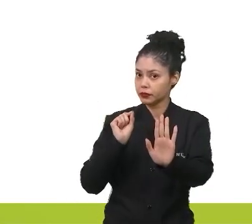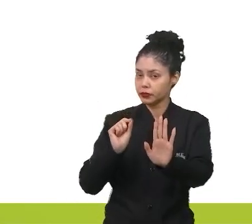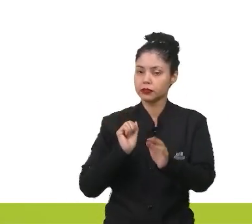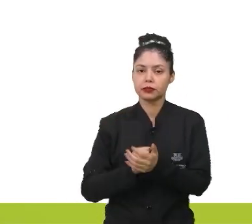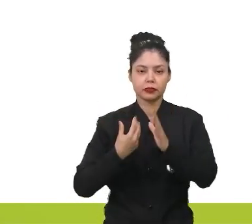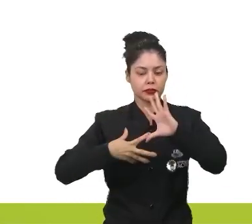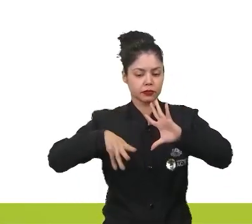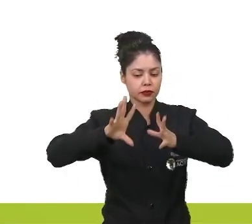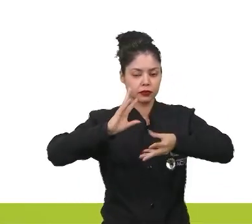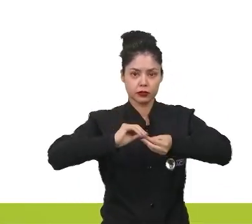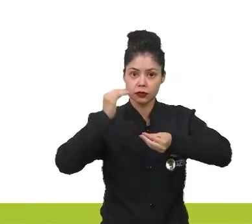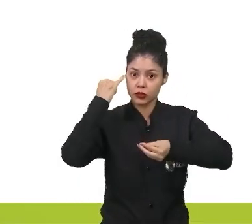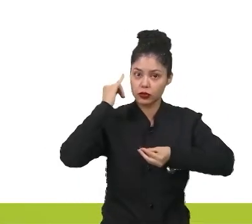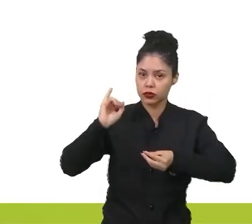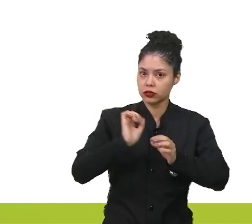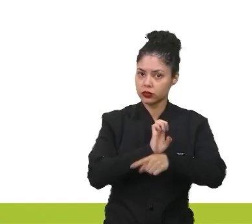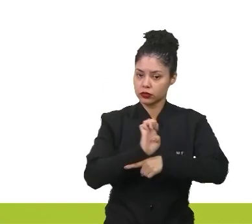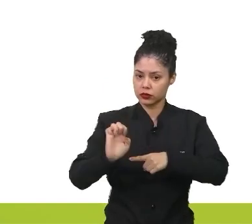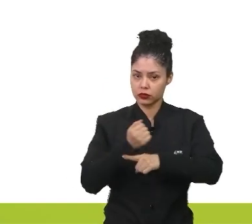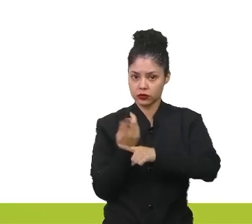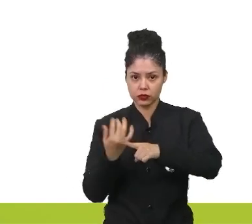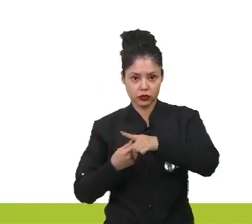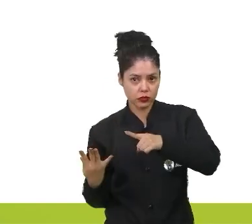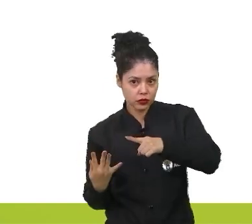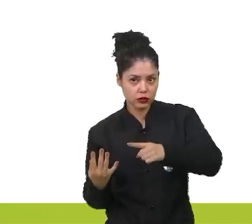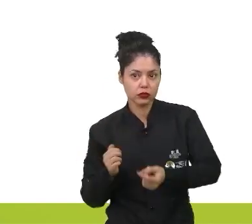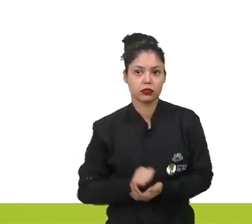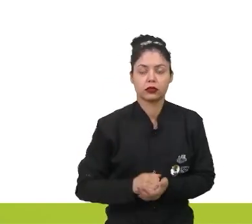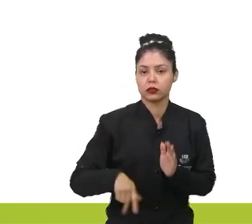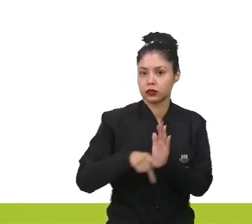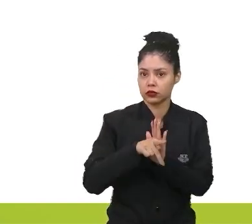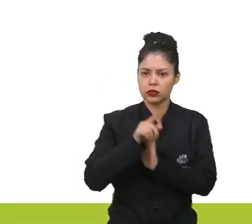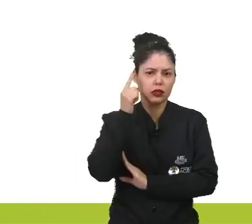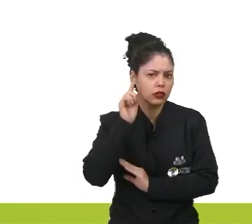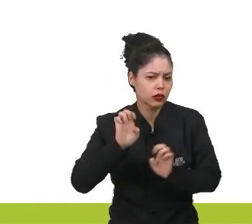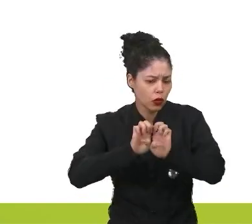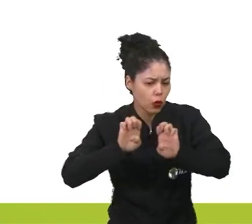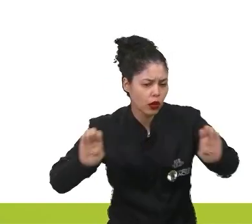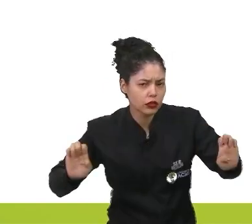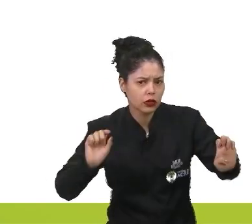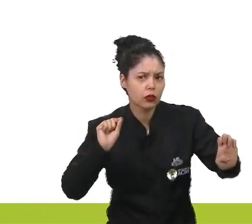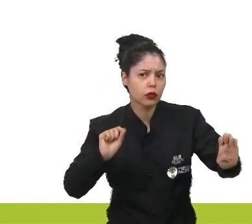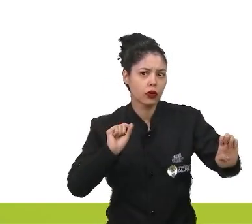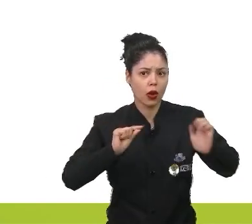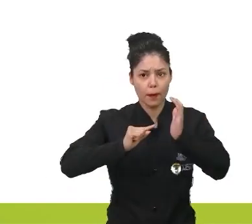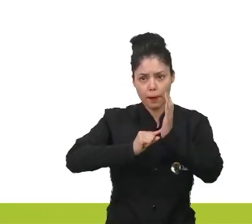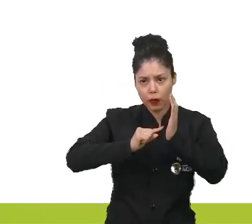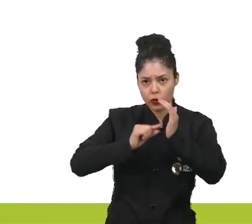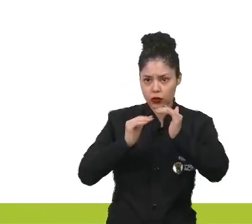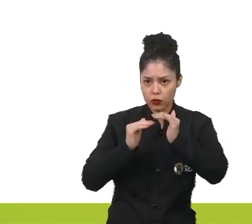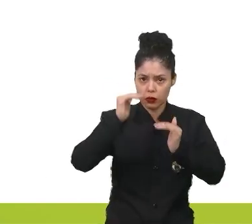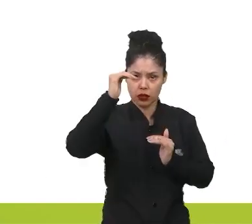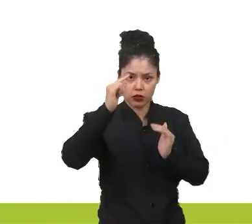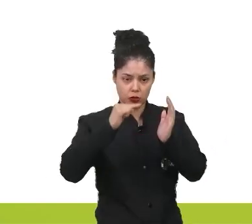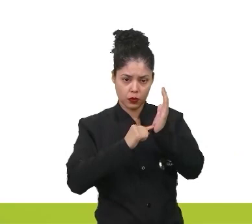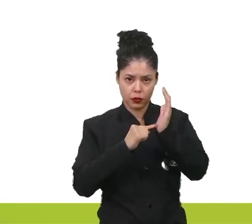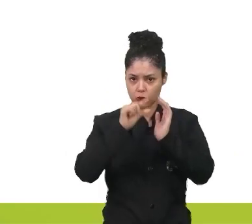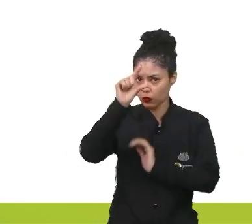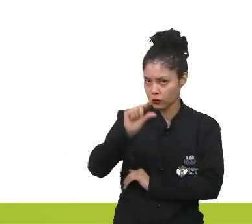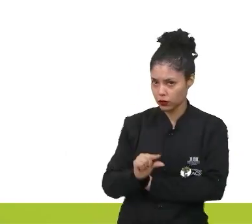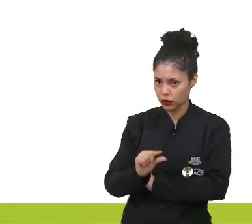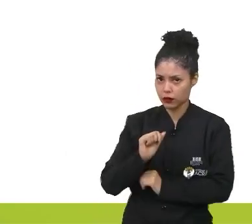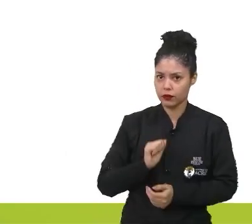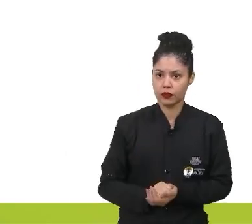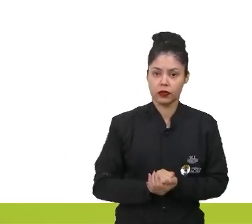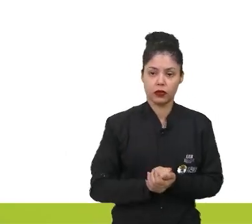ela vai entrar na ideia da equação do segundo grau, né? Gente, entender que essas relações de ponto de máximo e mínimo, elas vão cair numa coisa